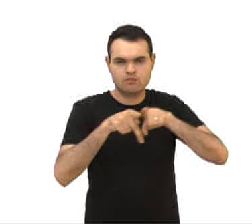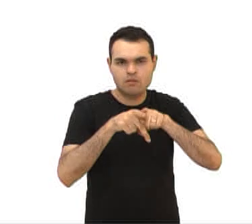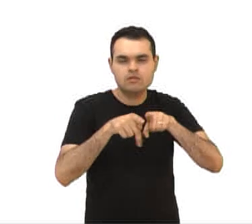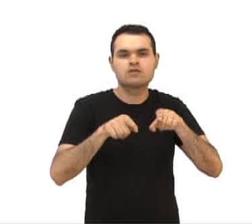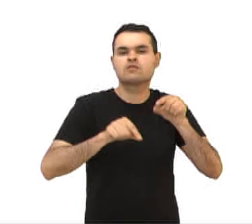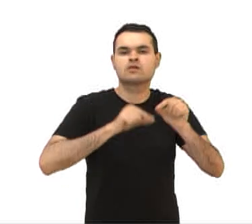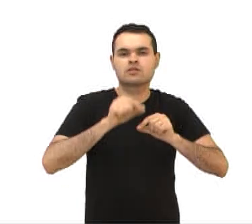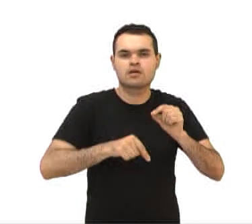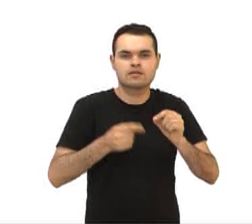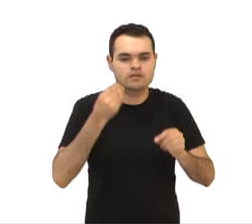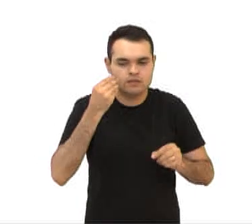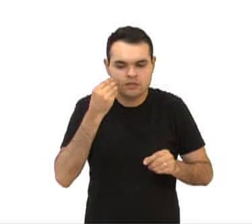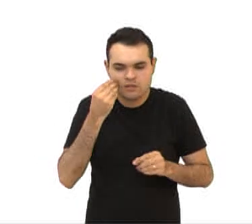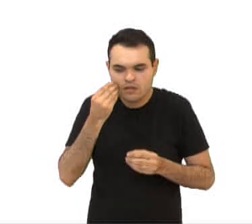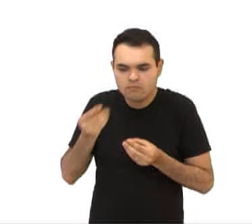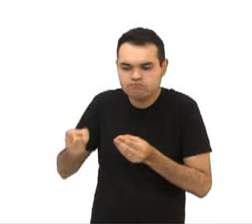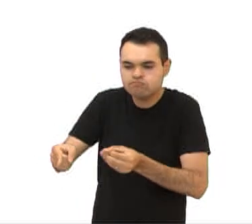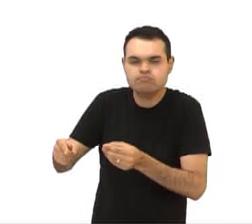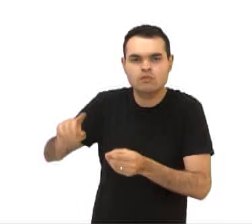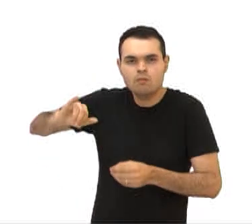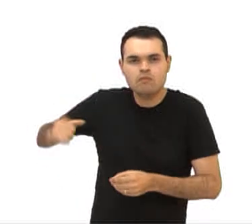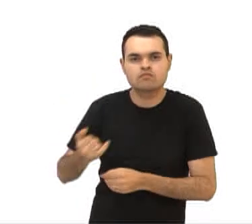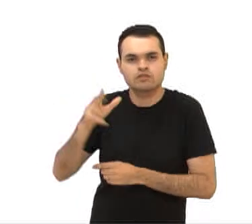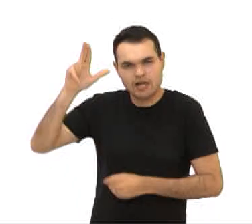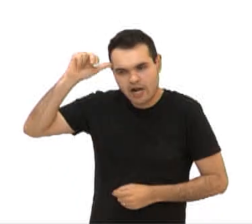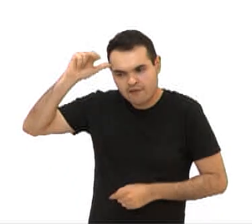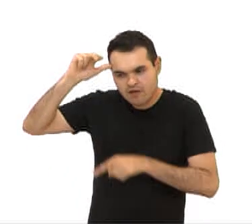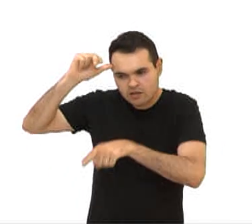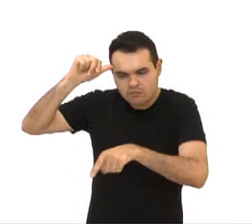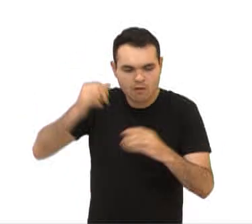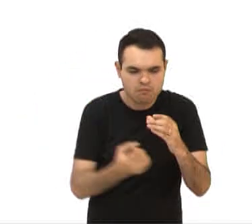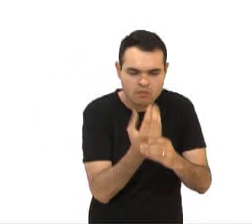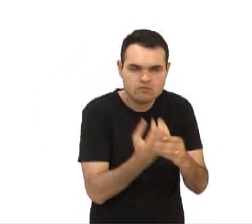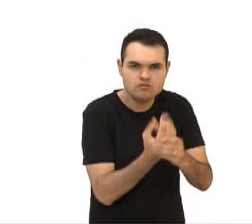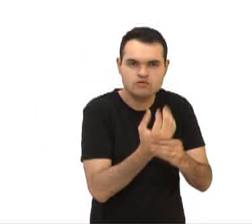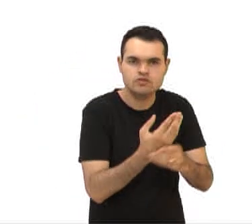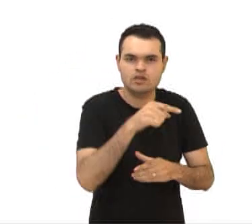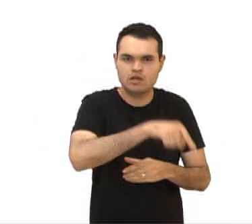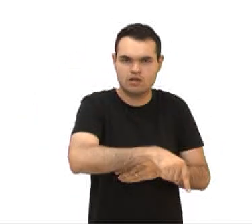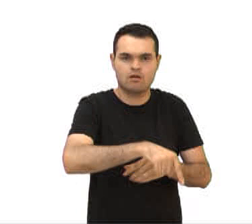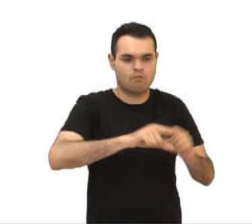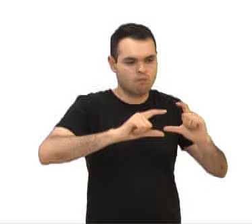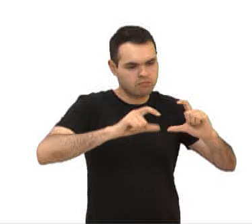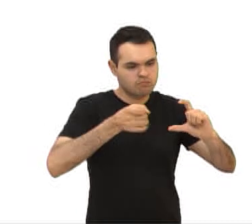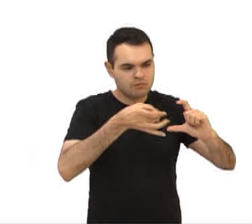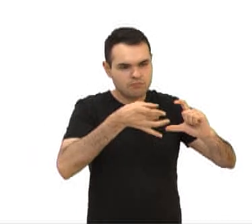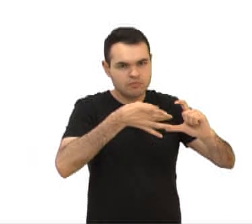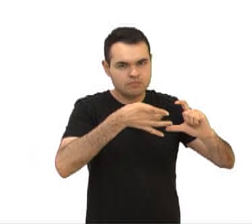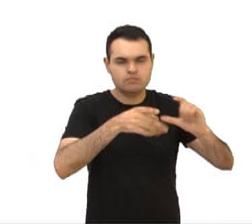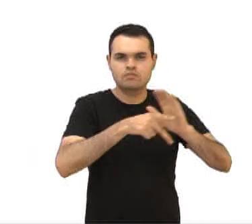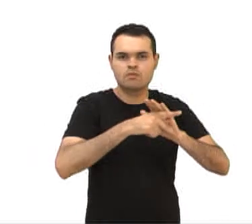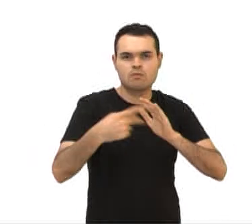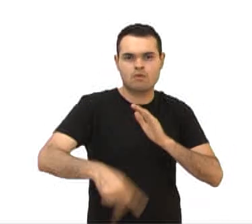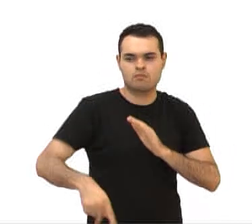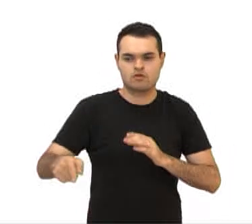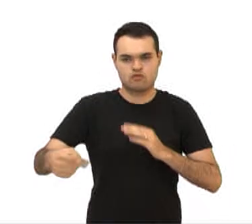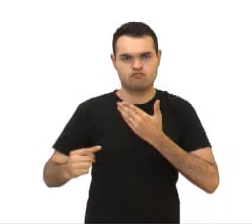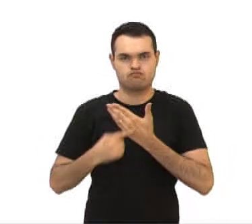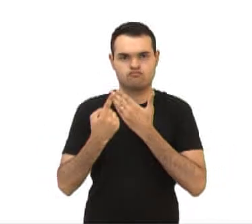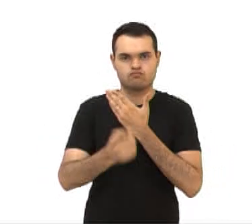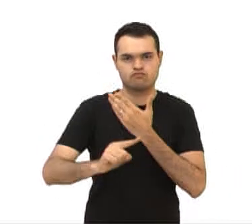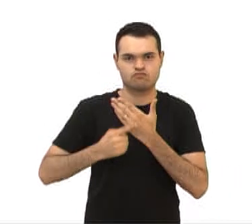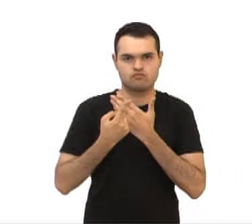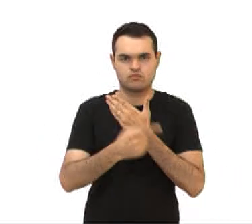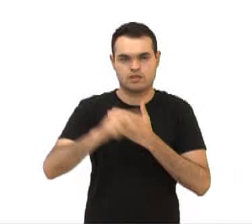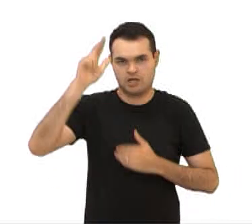à imunização de cavalos para a fabricação de soro contra o novo coronavírus. O soro é produzido a partir dos anticorpos de cavalo, que se